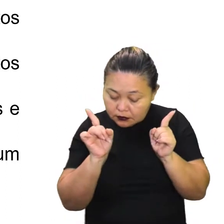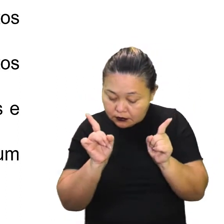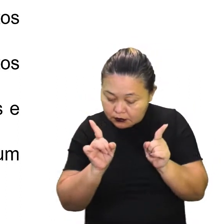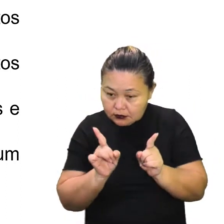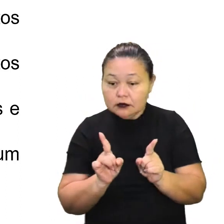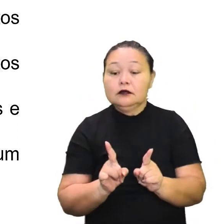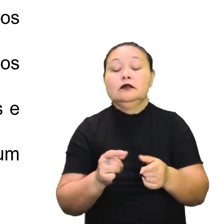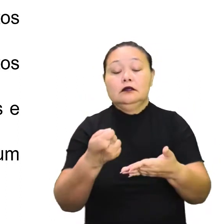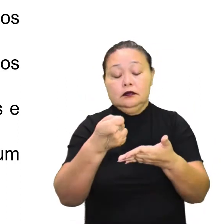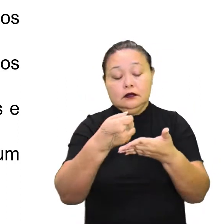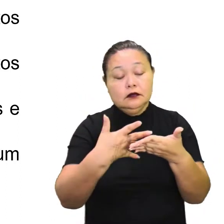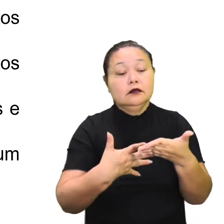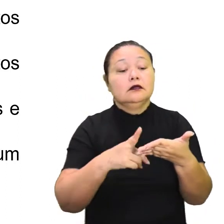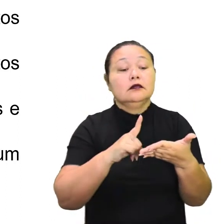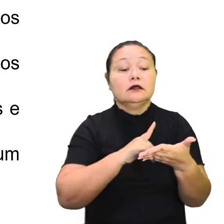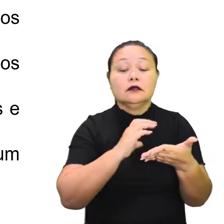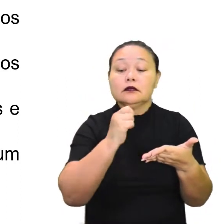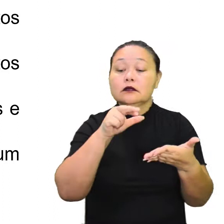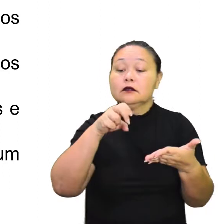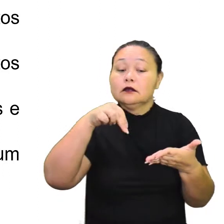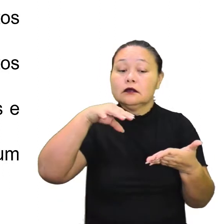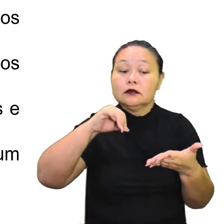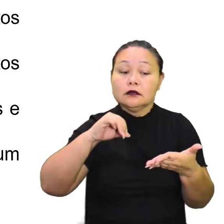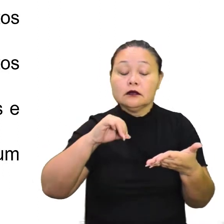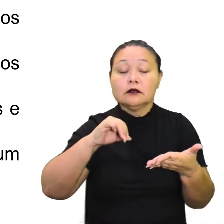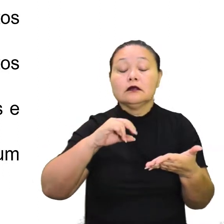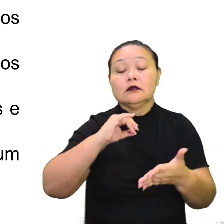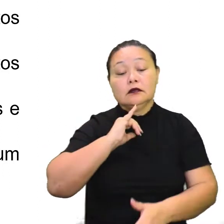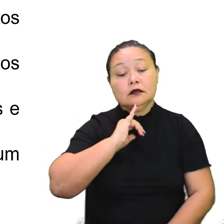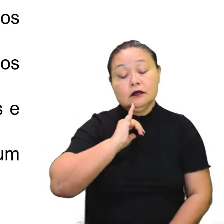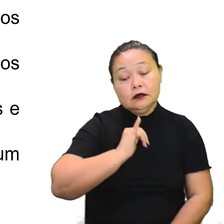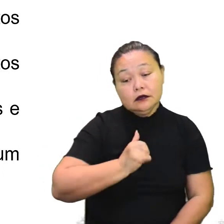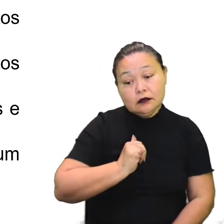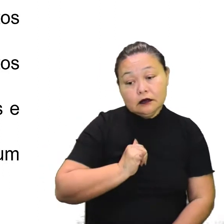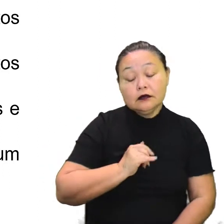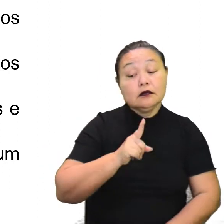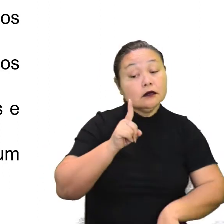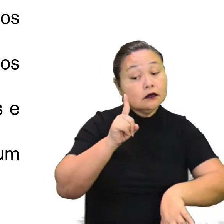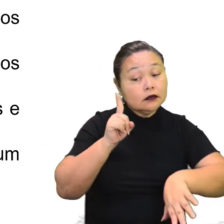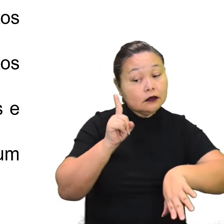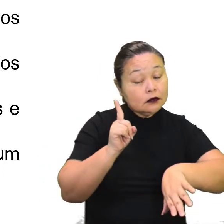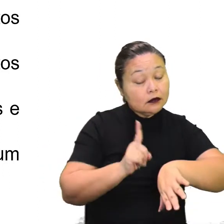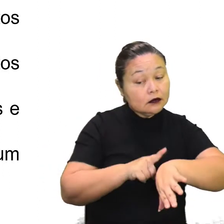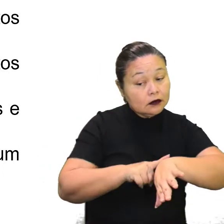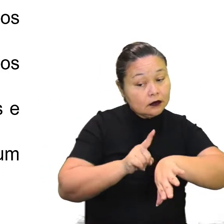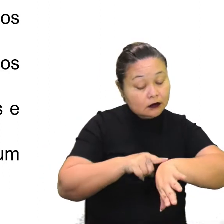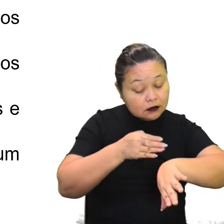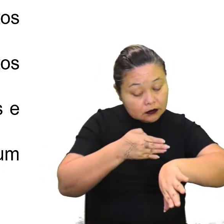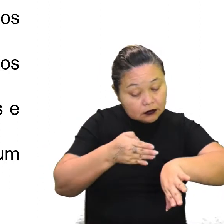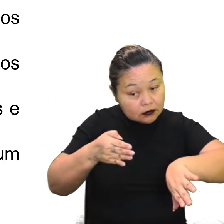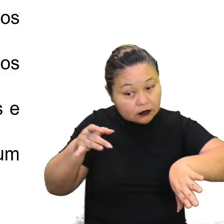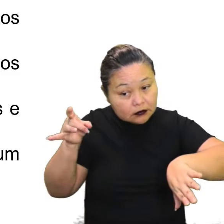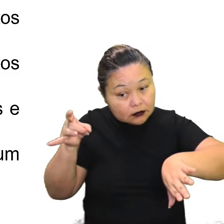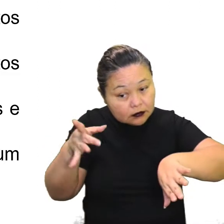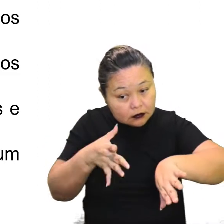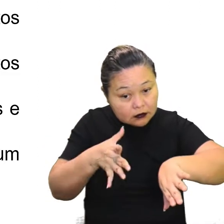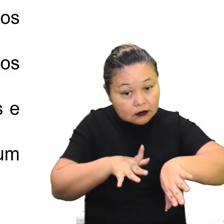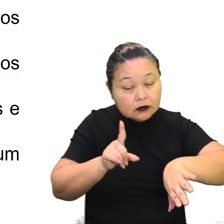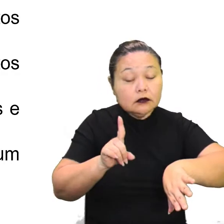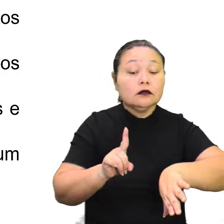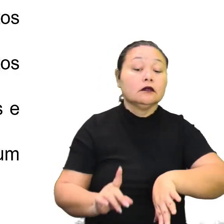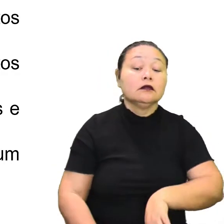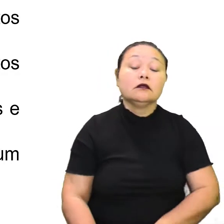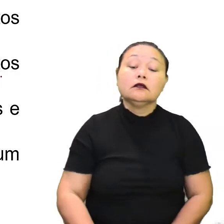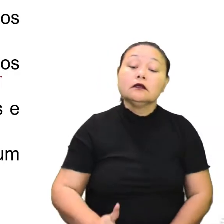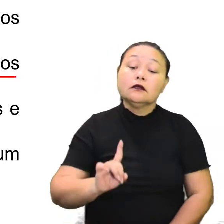jeito, certo? Temos crônica. A crônica, ela vai narrar, né? E ela vai ter uma narração curta, de